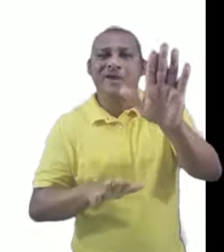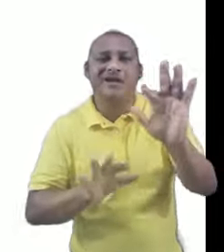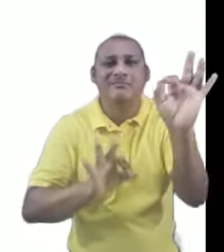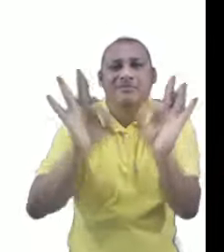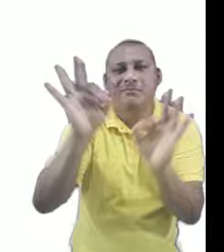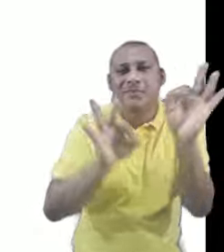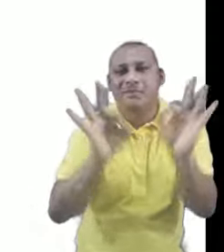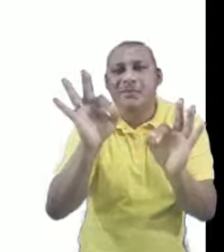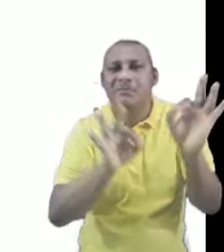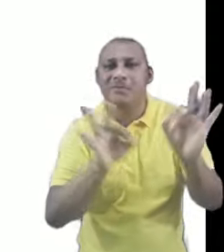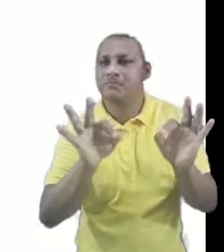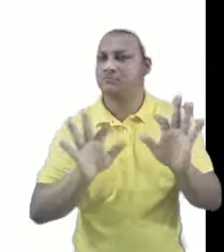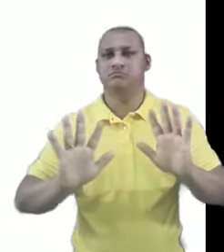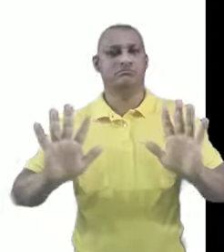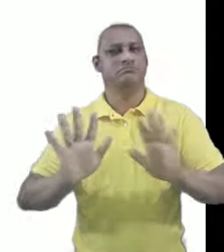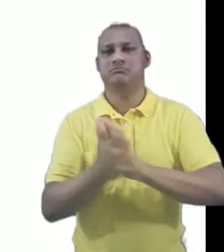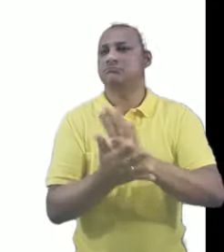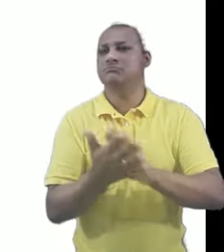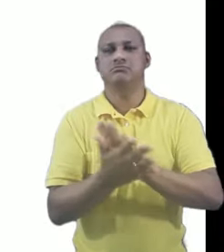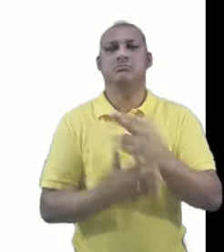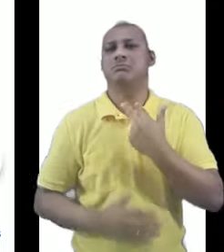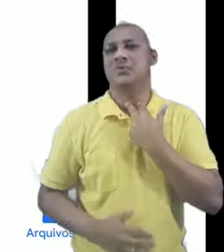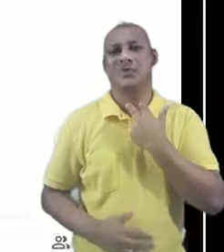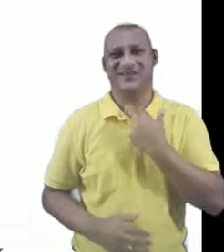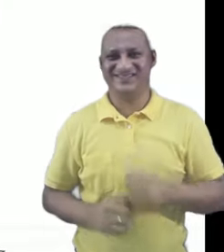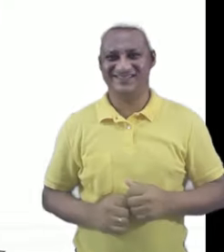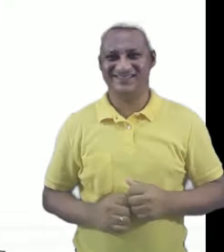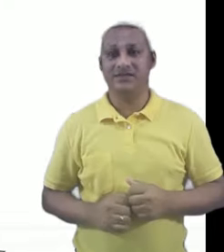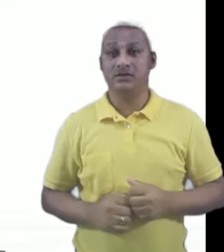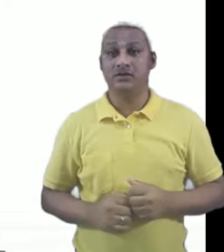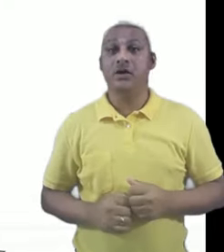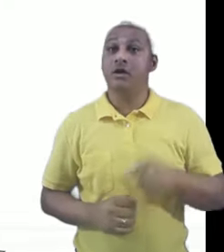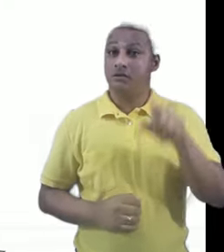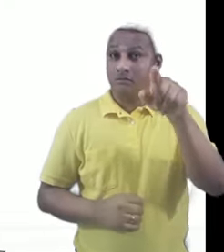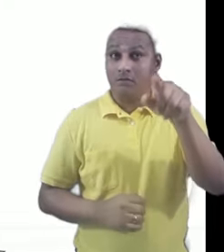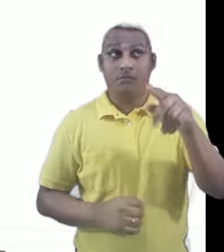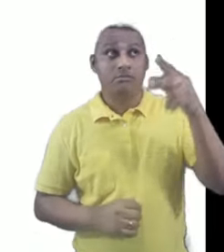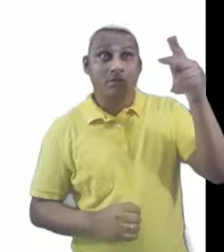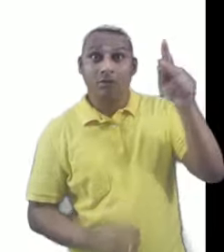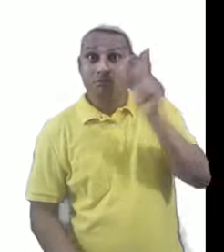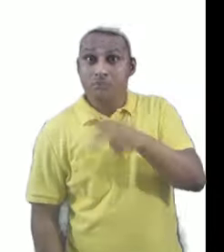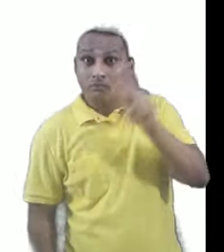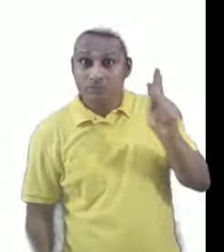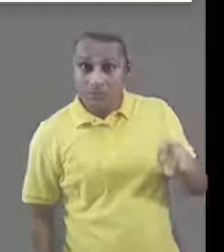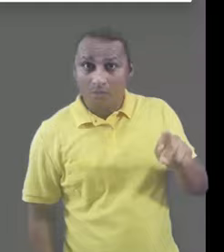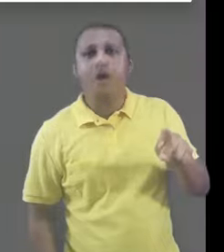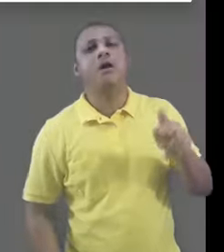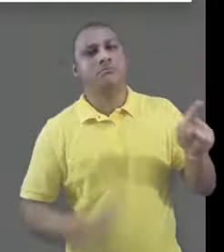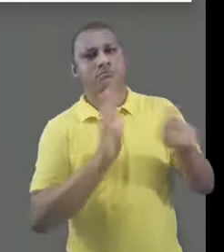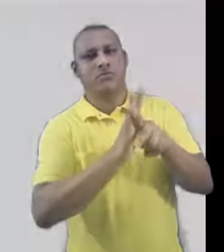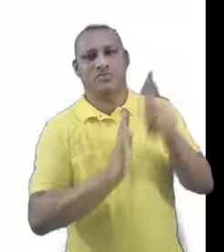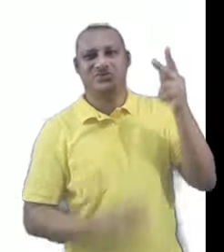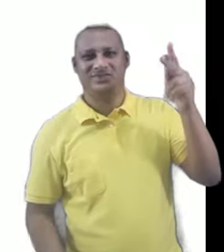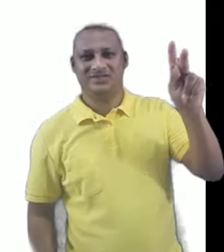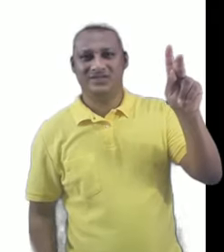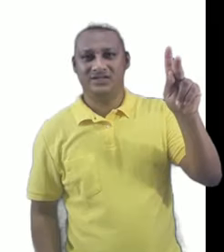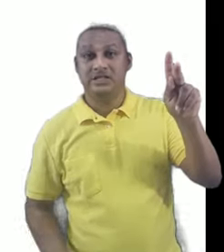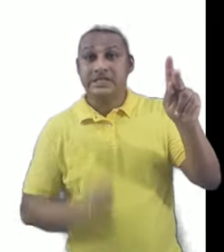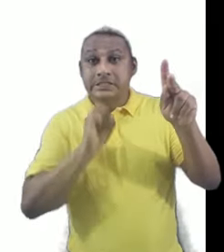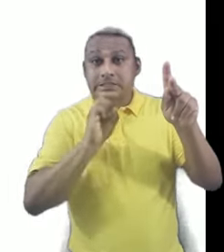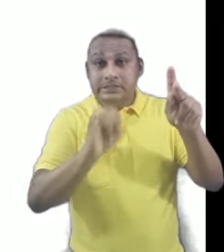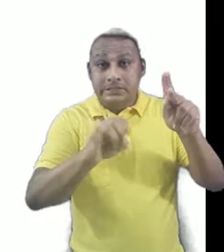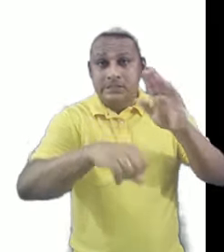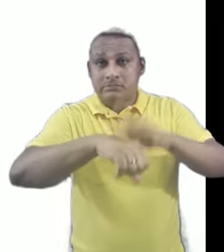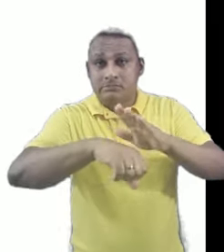Além disso, nas informações está indicando que o proprietário dela passou a ser o seu professor. Se você cancelar o envio do arquivo na